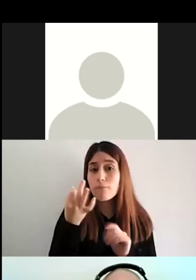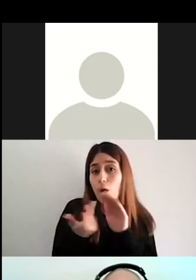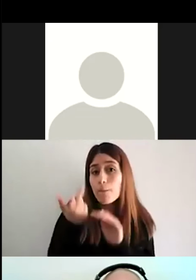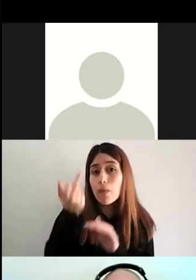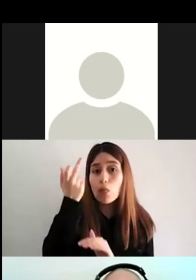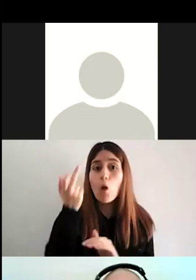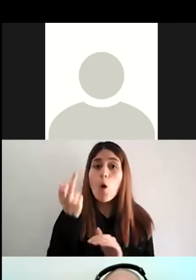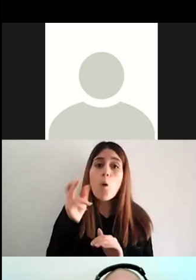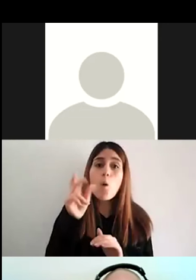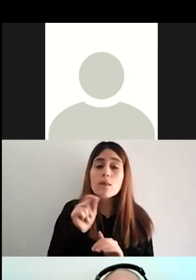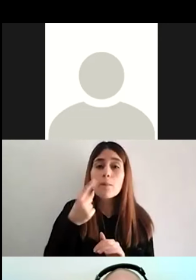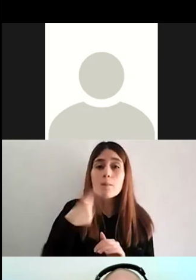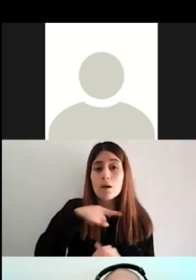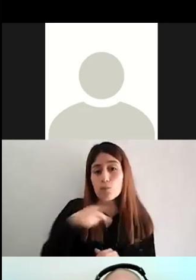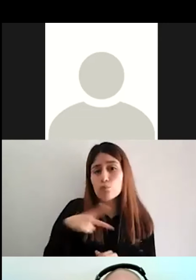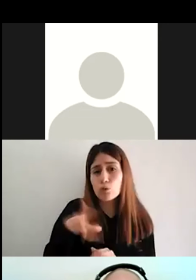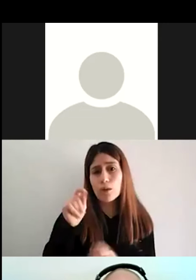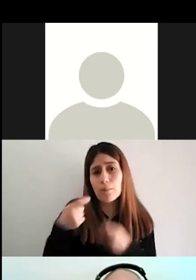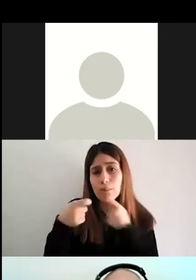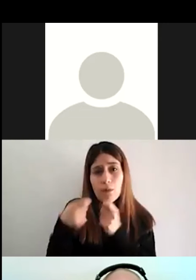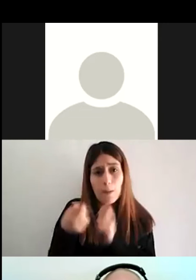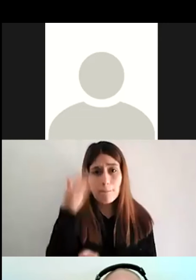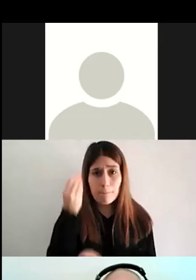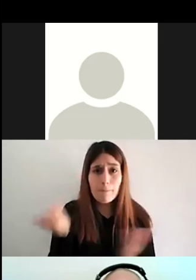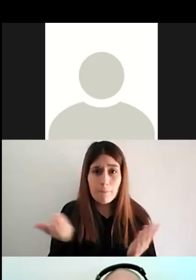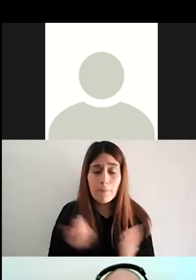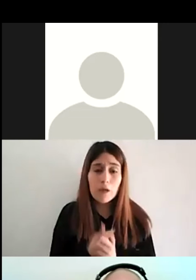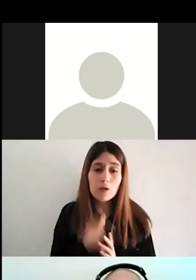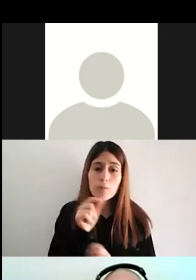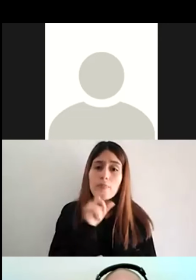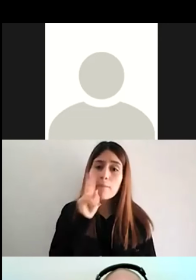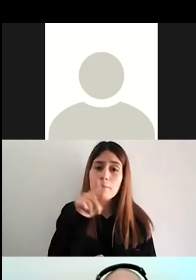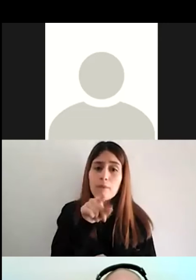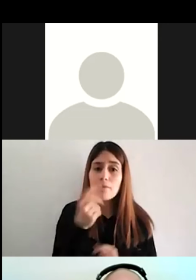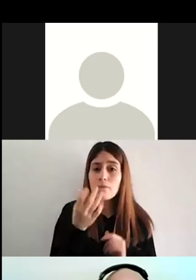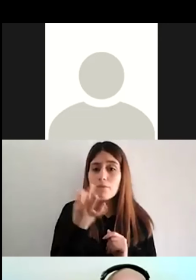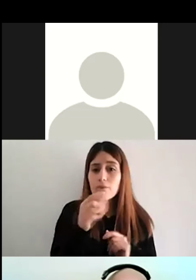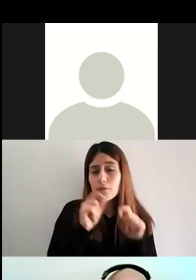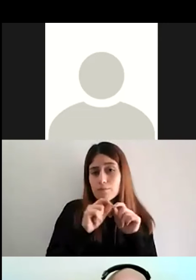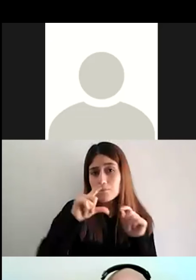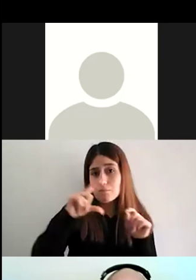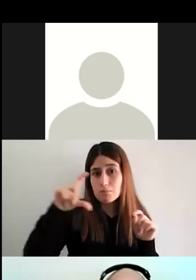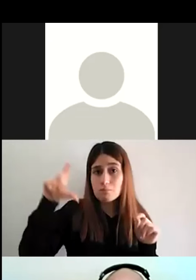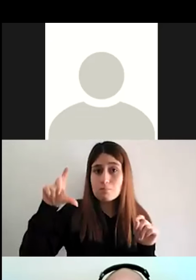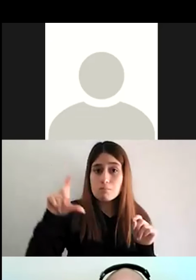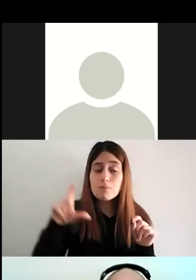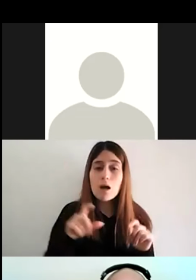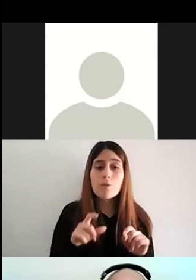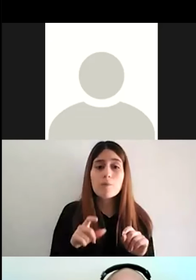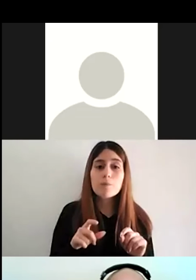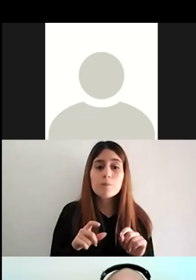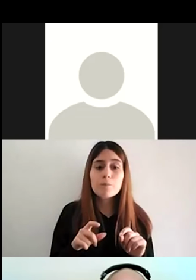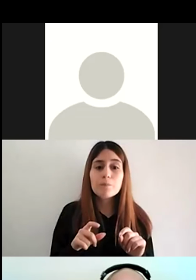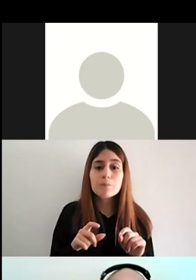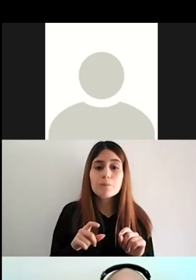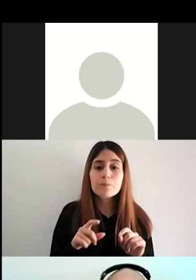tem crescido a nossa despesa em Portugal. Também é possível observar esse crescimento em termos relativos e em termos relativos no cômpito